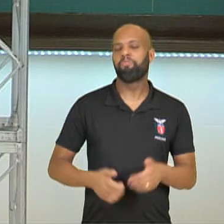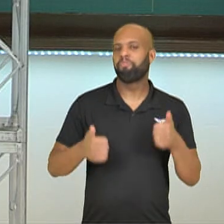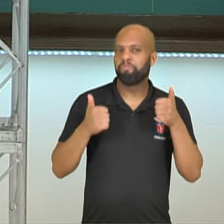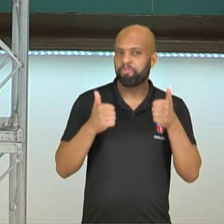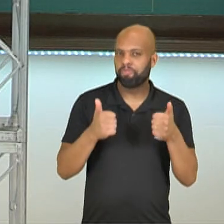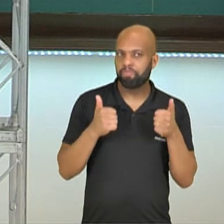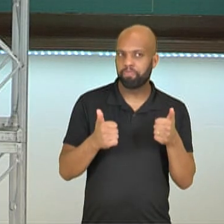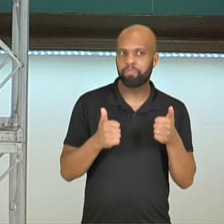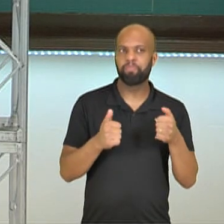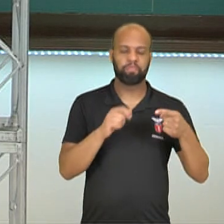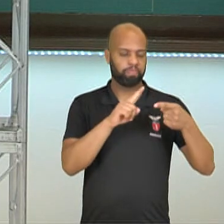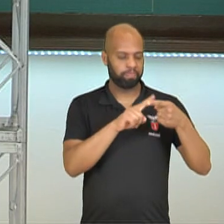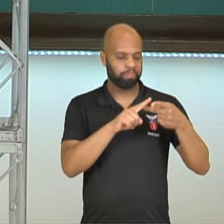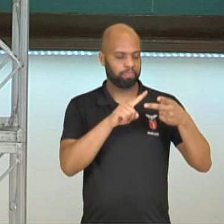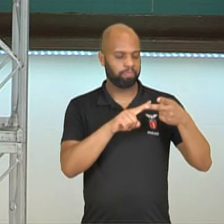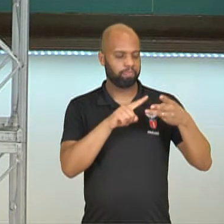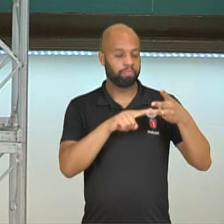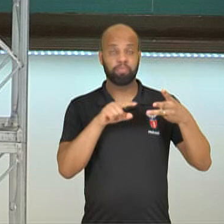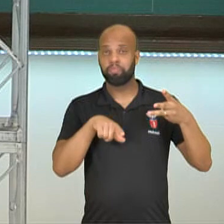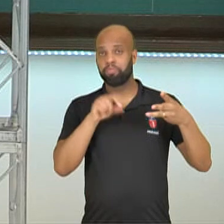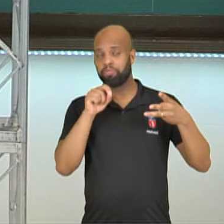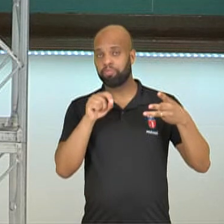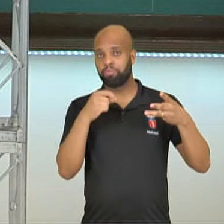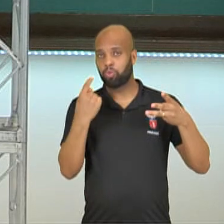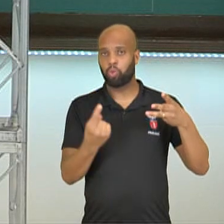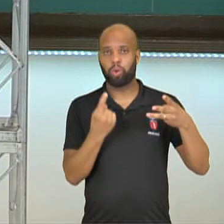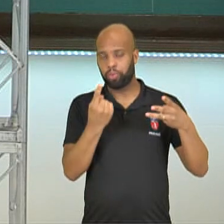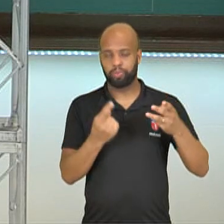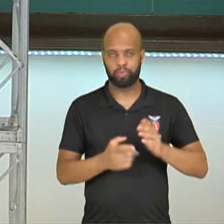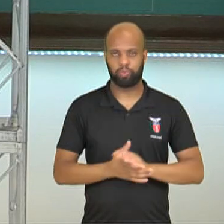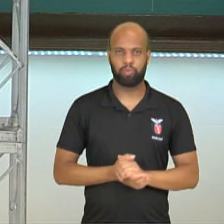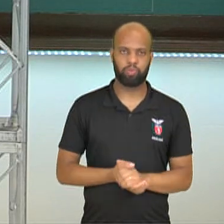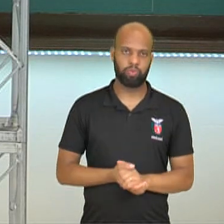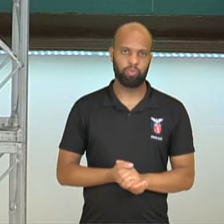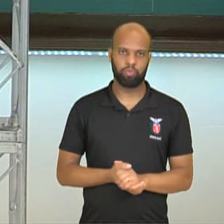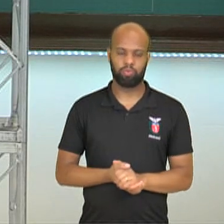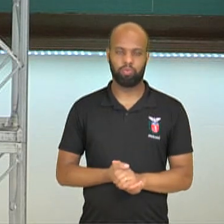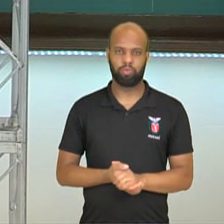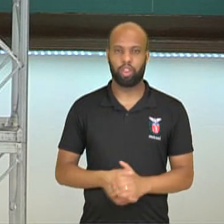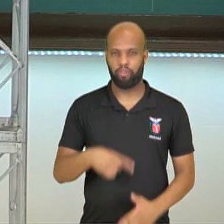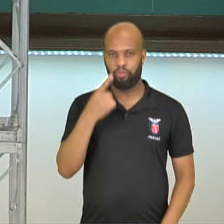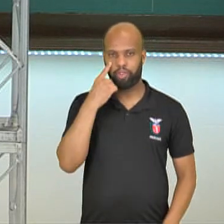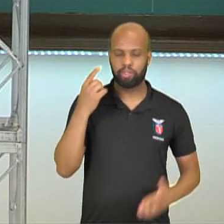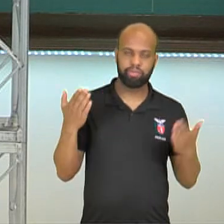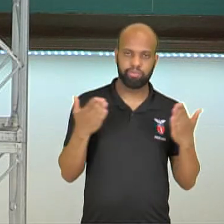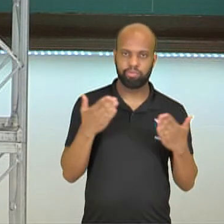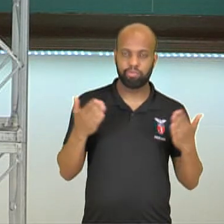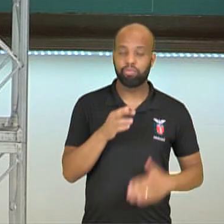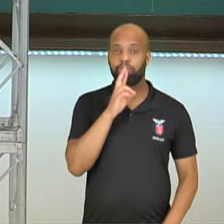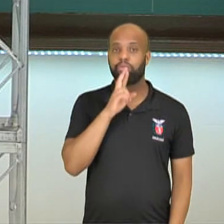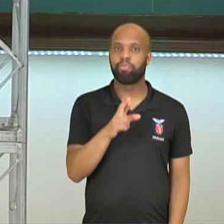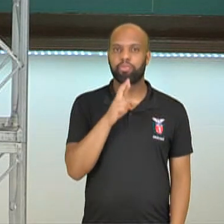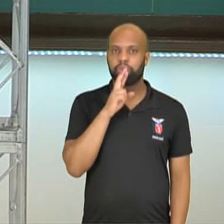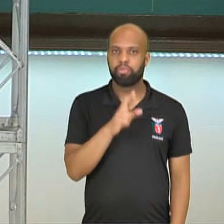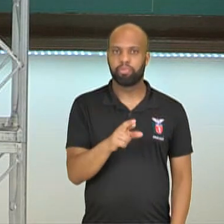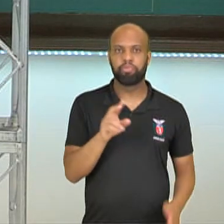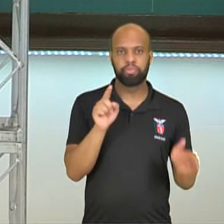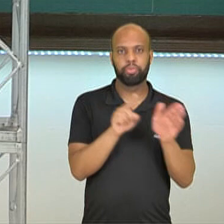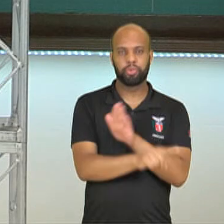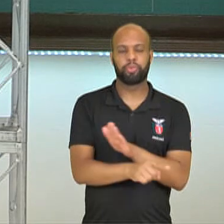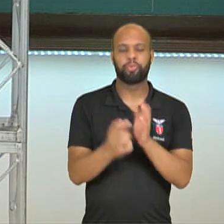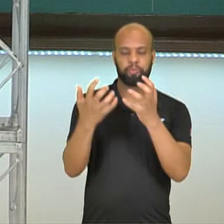Muito bem, qual das alternativas você indicou? Letra A, letra B ou a letra C? Vamos acompanhar aqui na tela a resolução